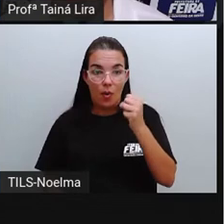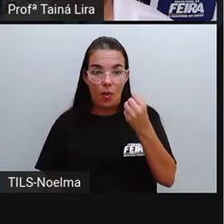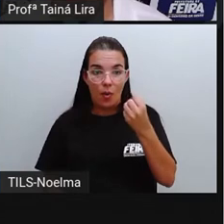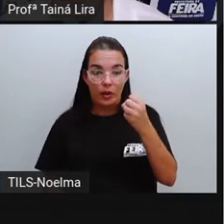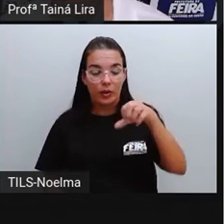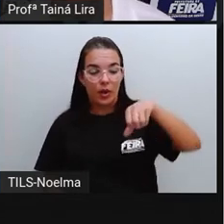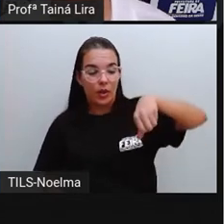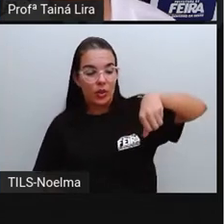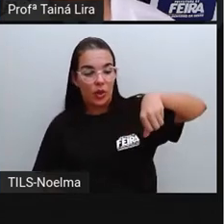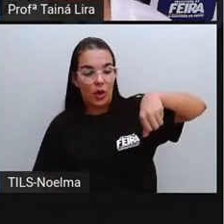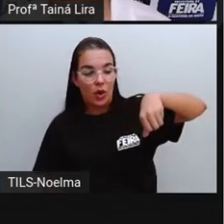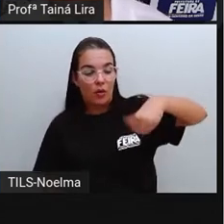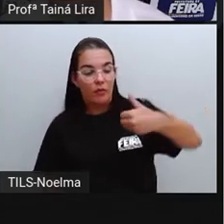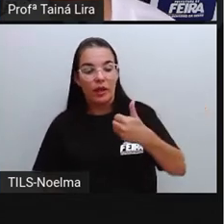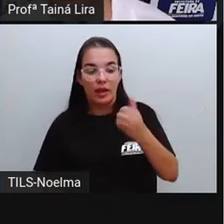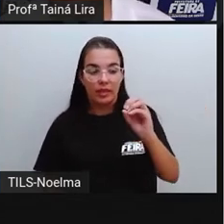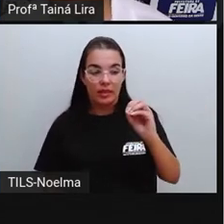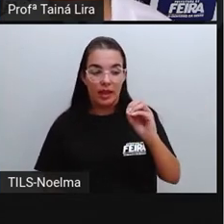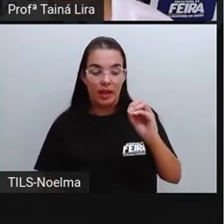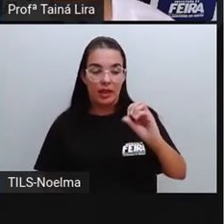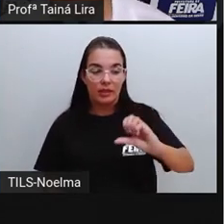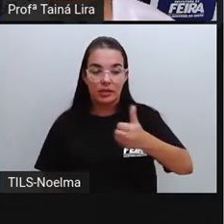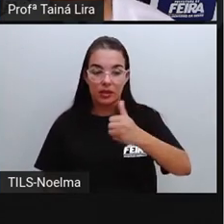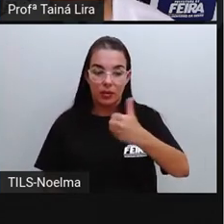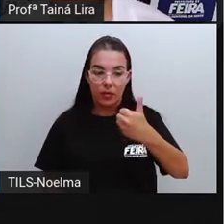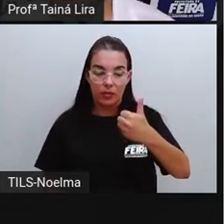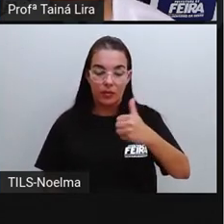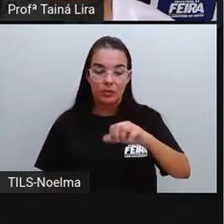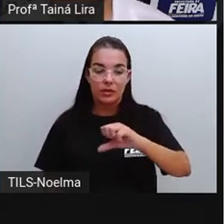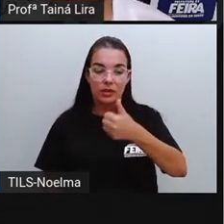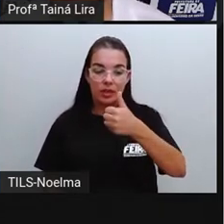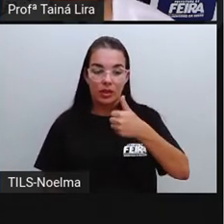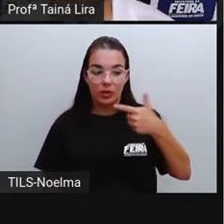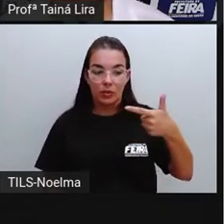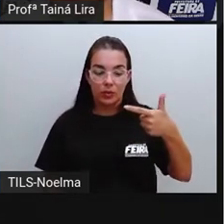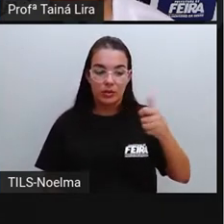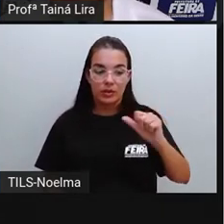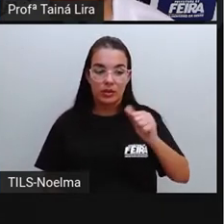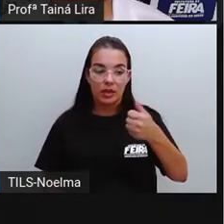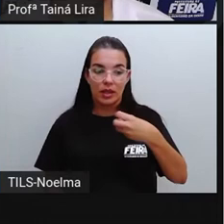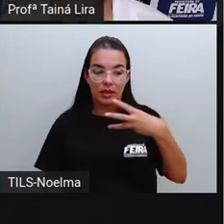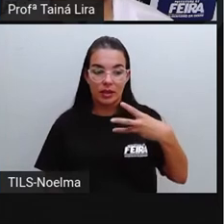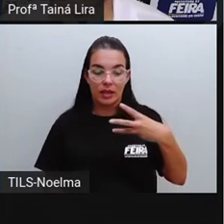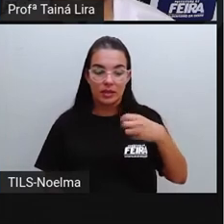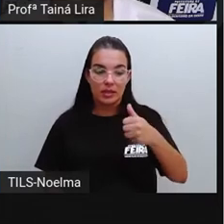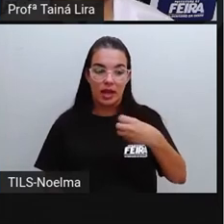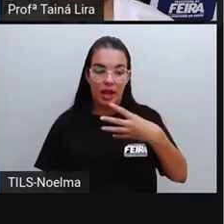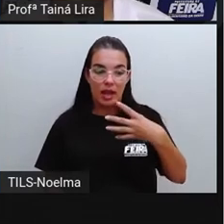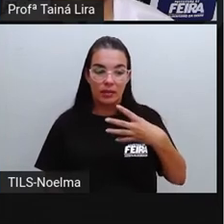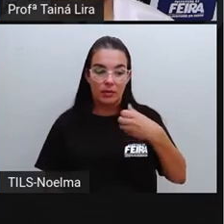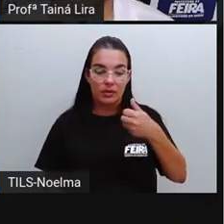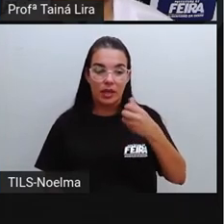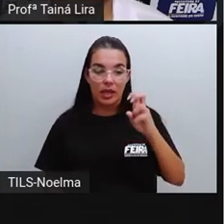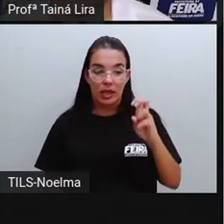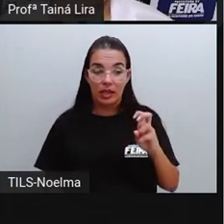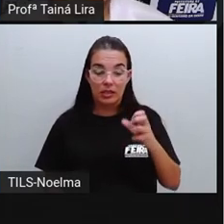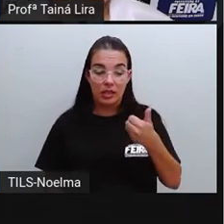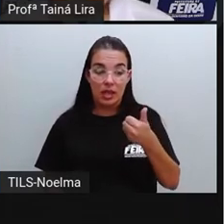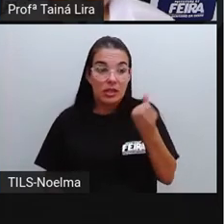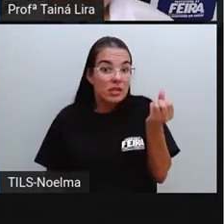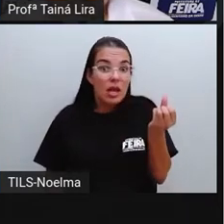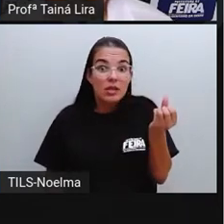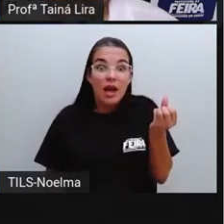continua. 8, 9, 10, 11, 12, 13, 14,